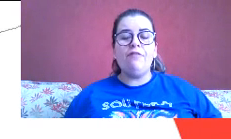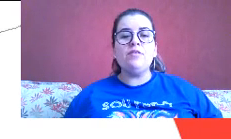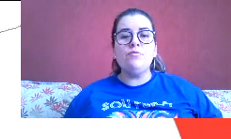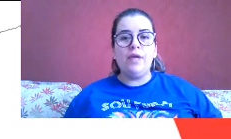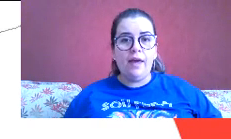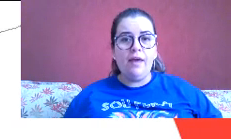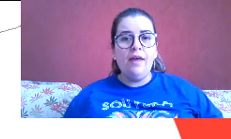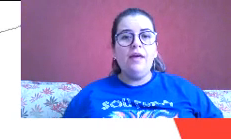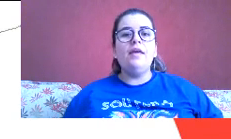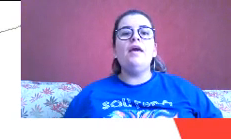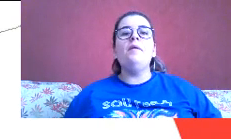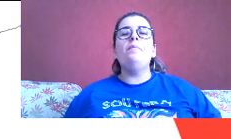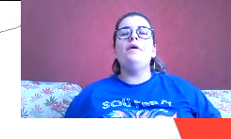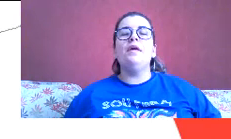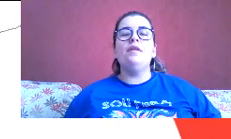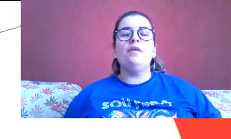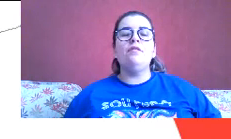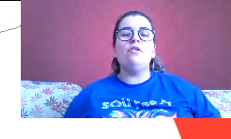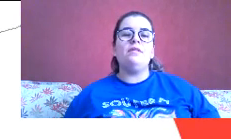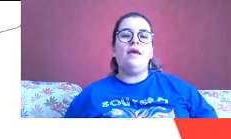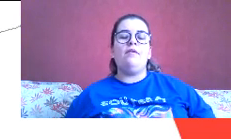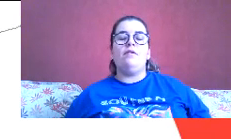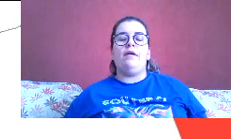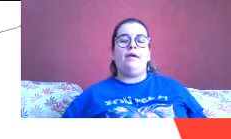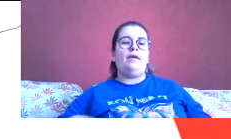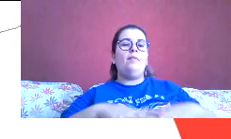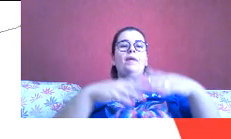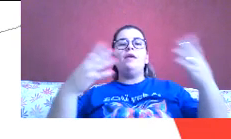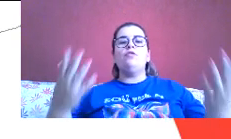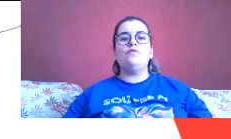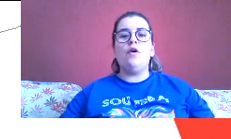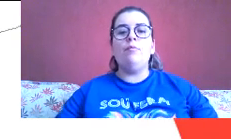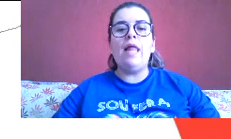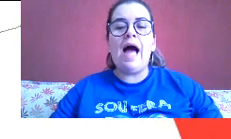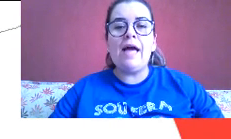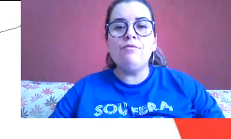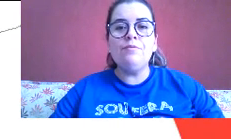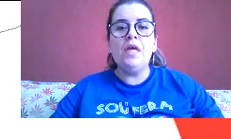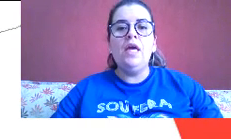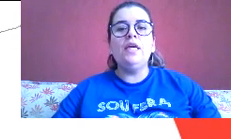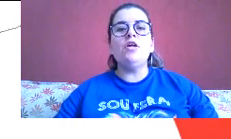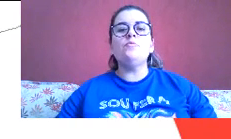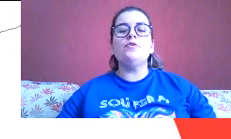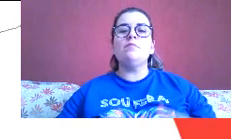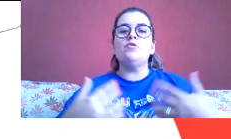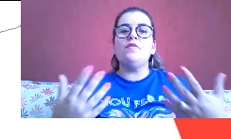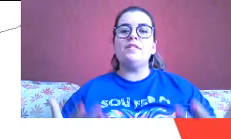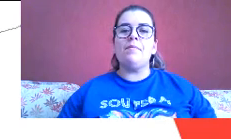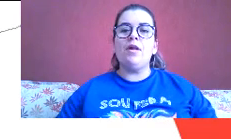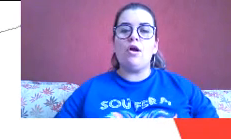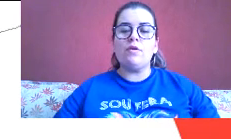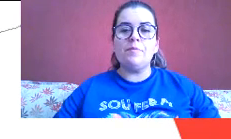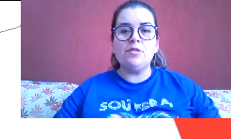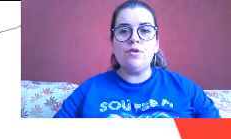ler faz com que que que que nós ten que amplie o nosso vocabulário que nós possamos